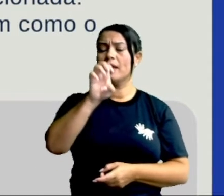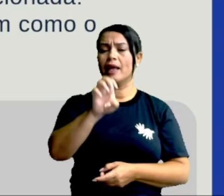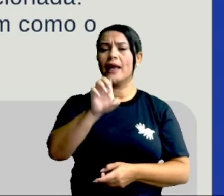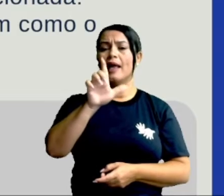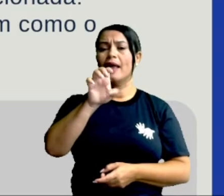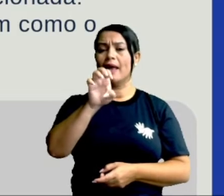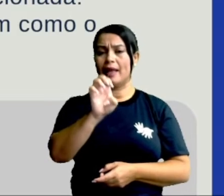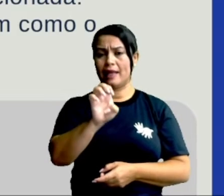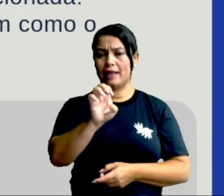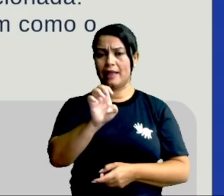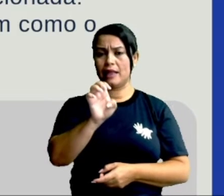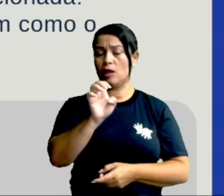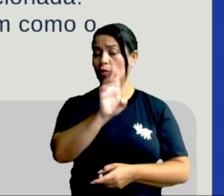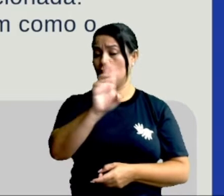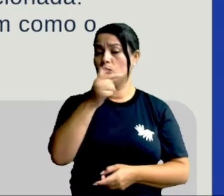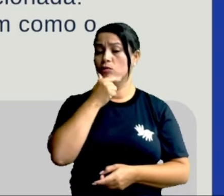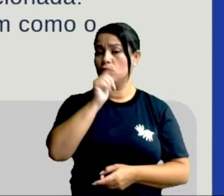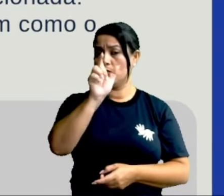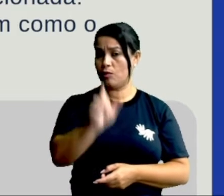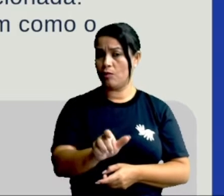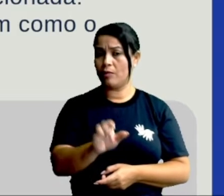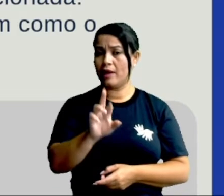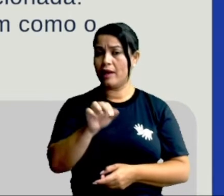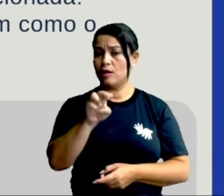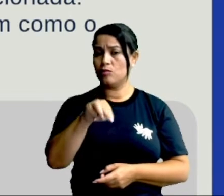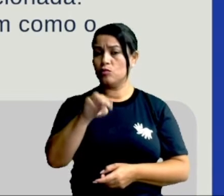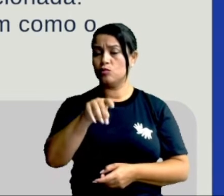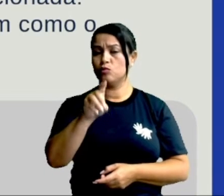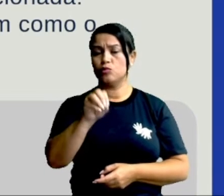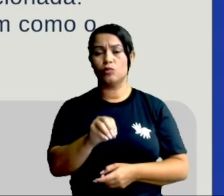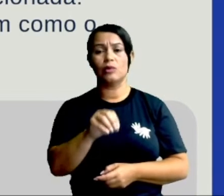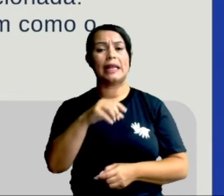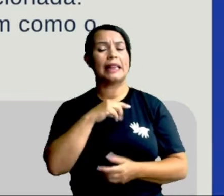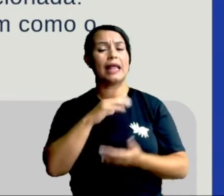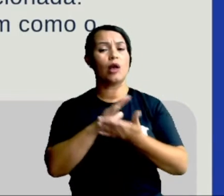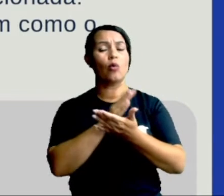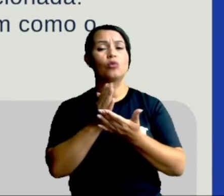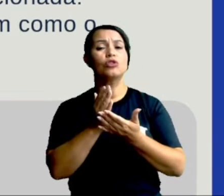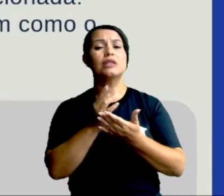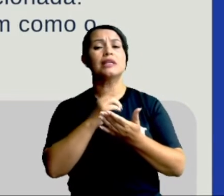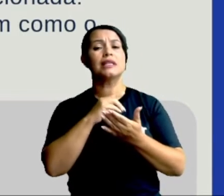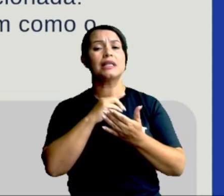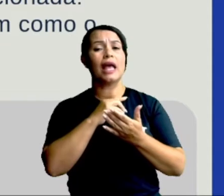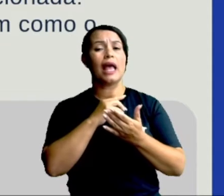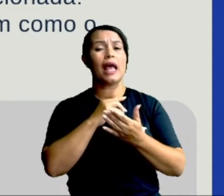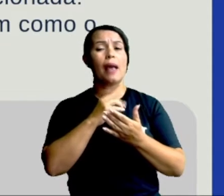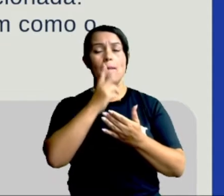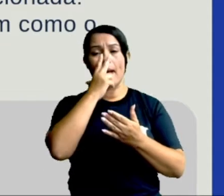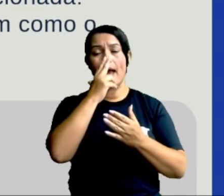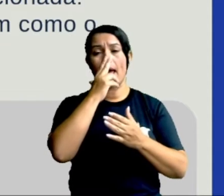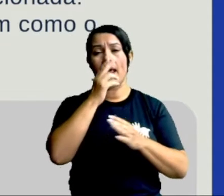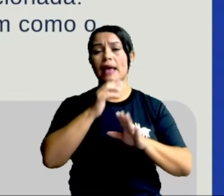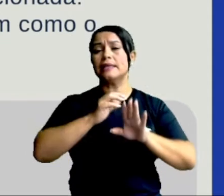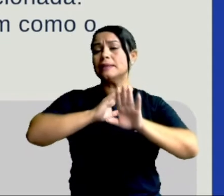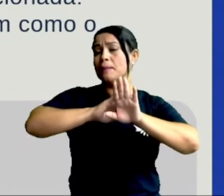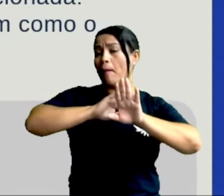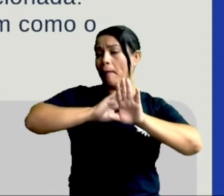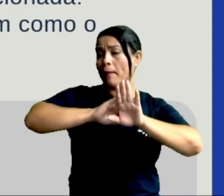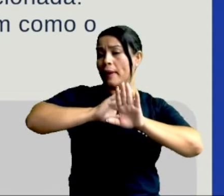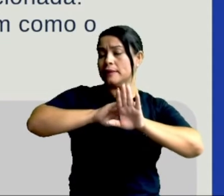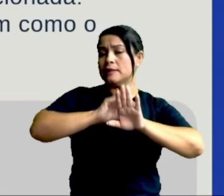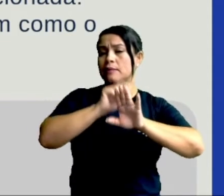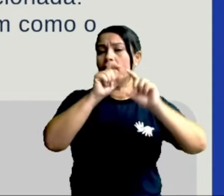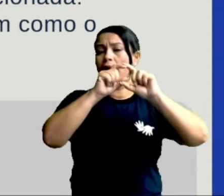a Raimundo Flamel, já mencionado. Em era está implícita, né? Está subentendida a palavra